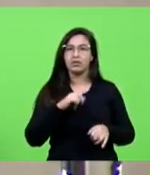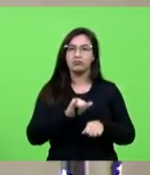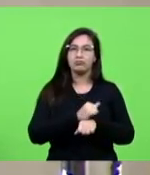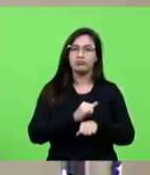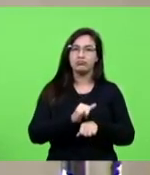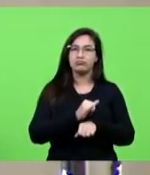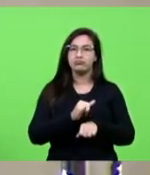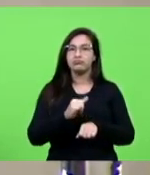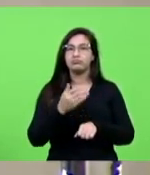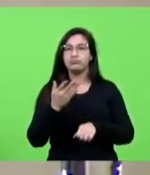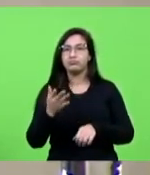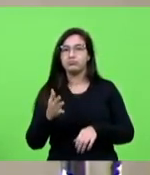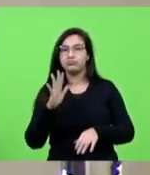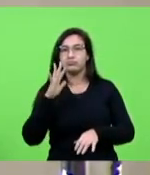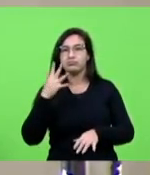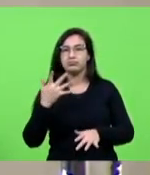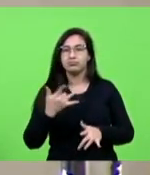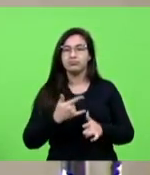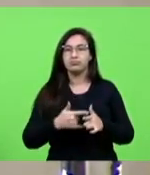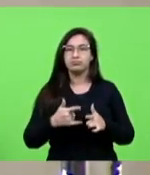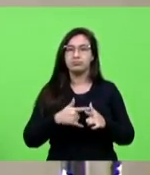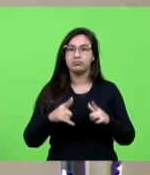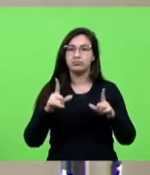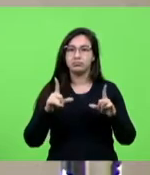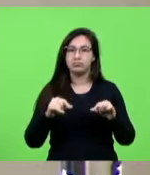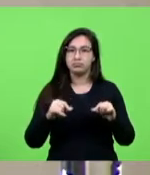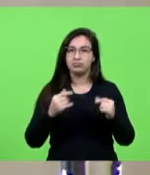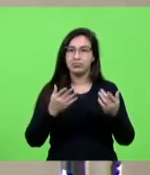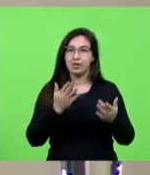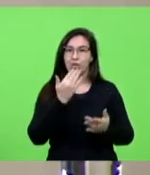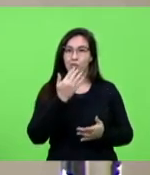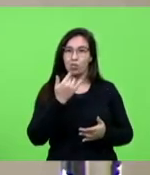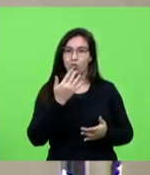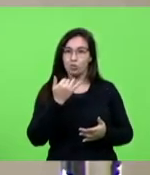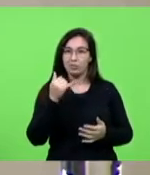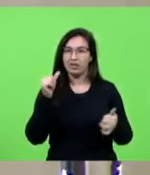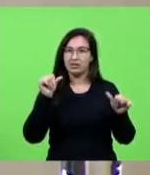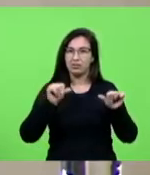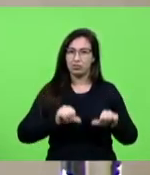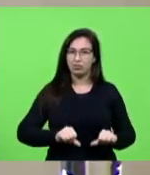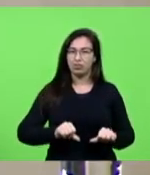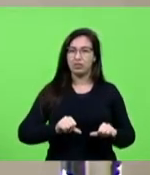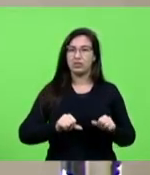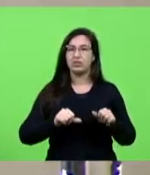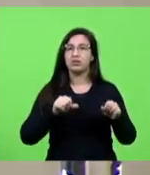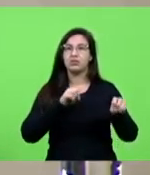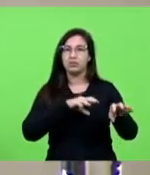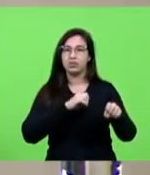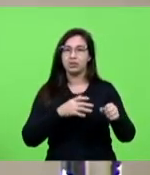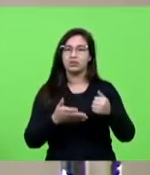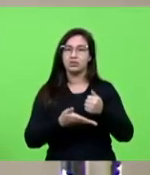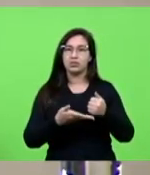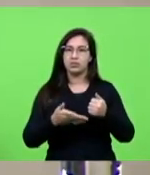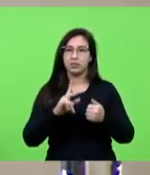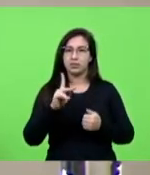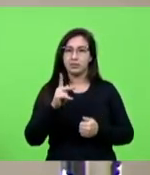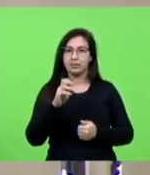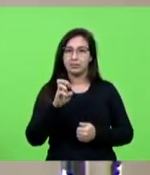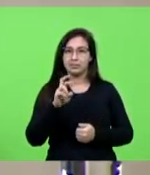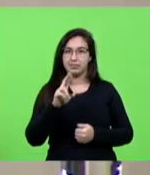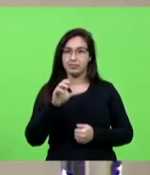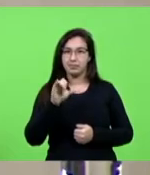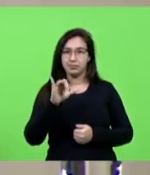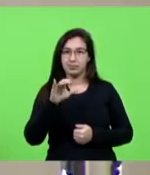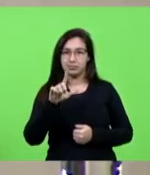solucionar o problema da má qualidade das merendas fornecidas aos alunos da Escola de Educação Básica Ercílio Deck, de Blumenau.